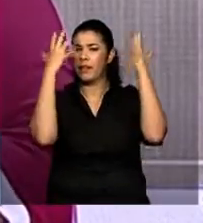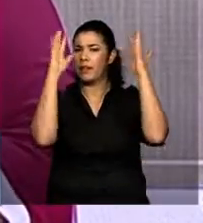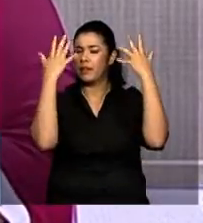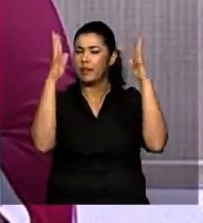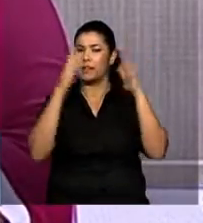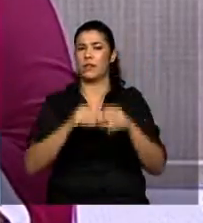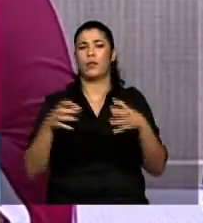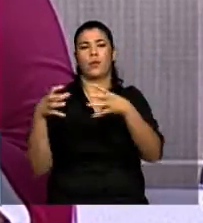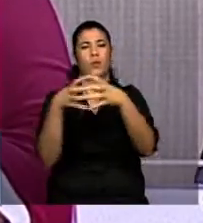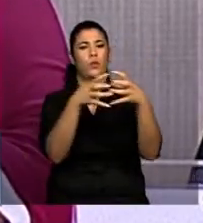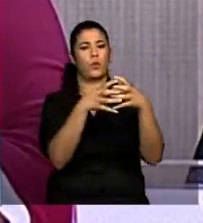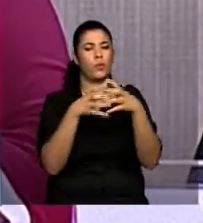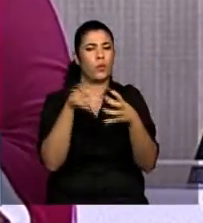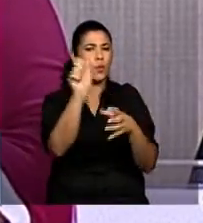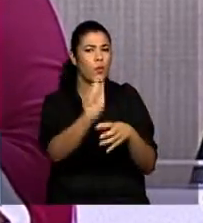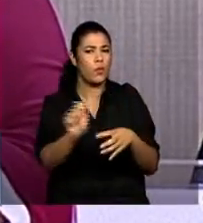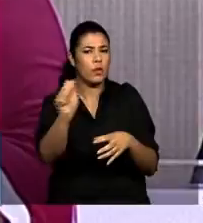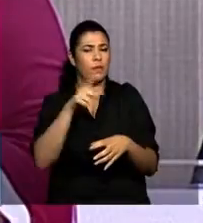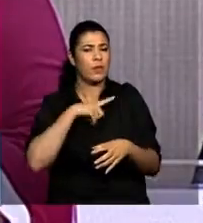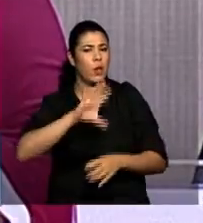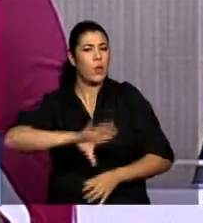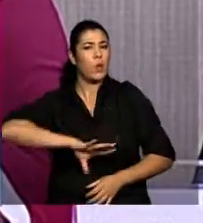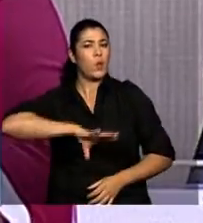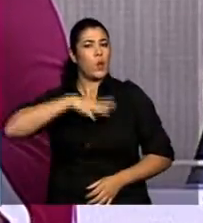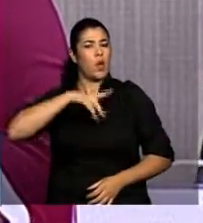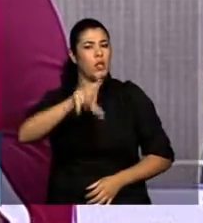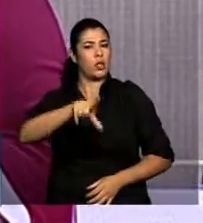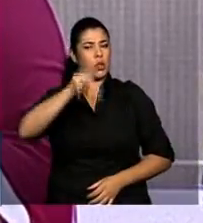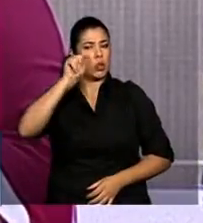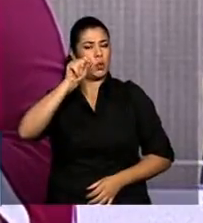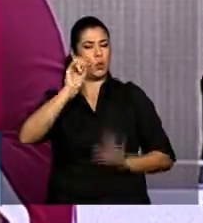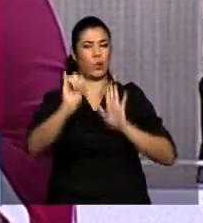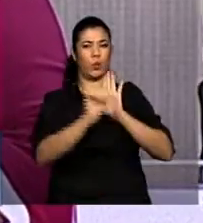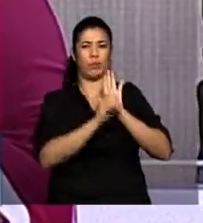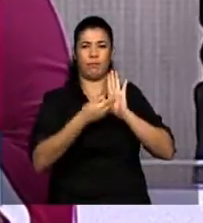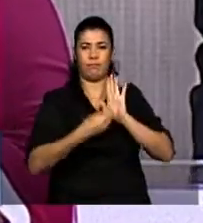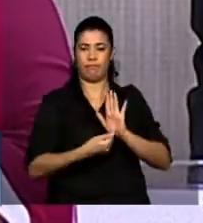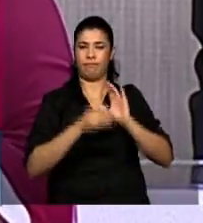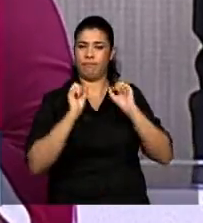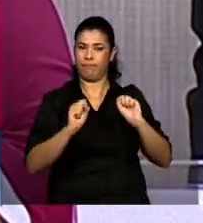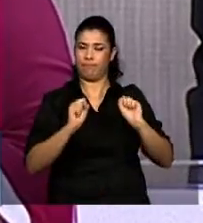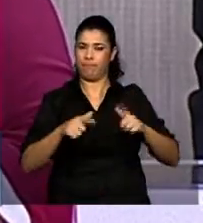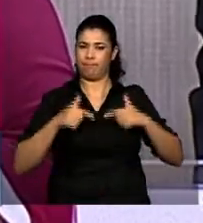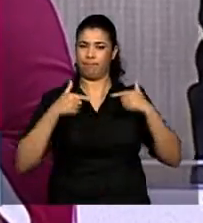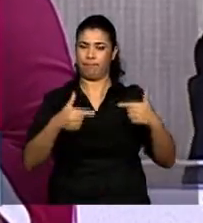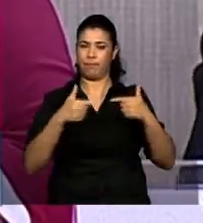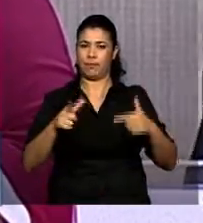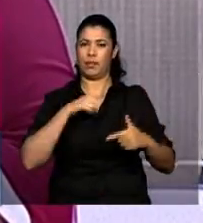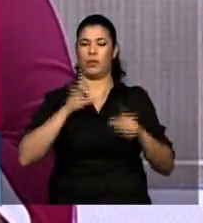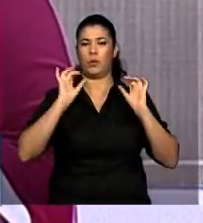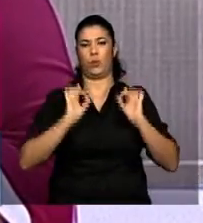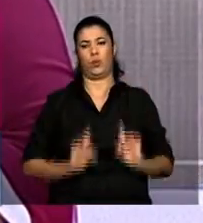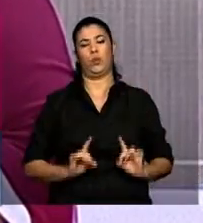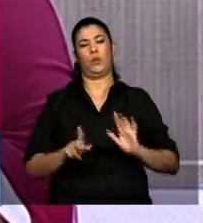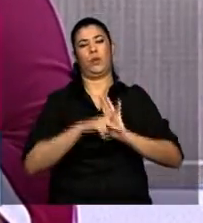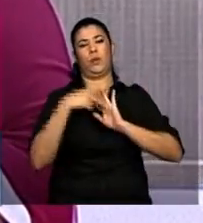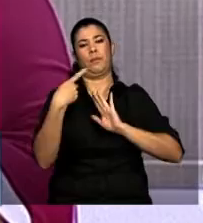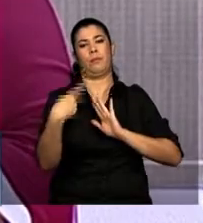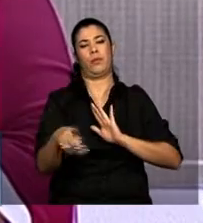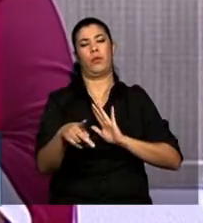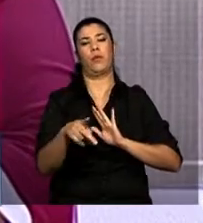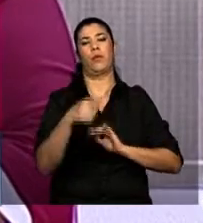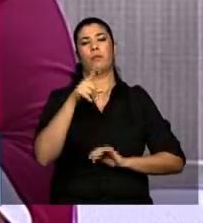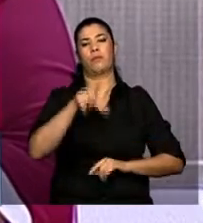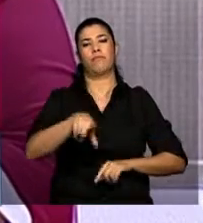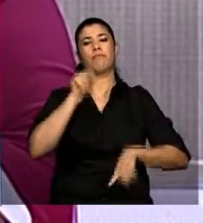a todos os que têm coragem de ser o que são, de enfrentar para garantir, entende, o direito de ser o